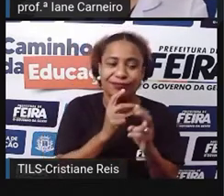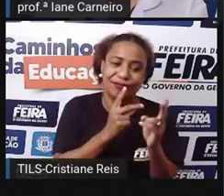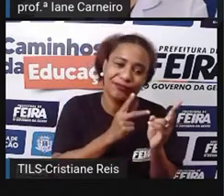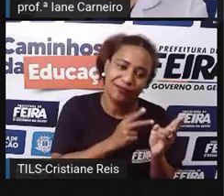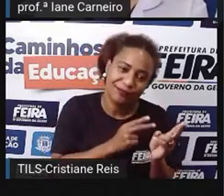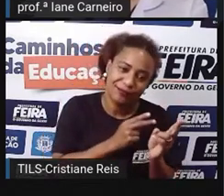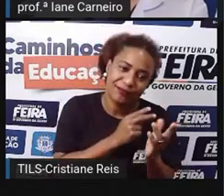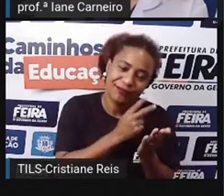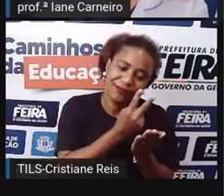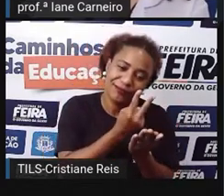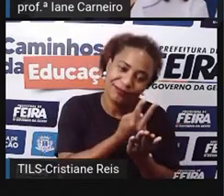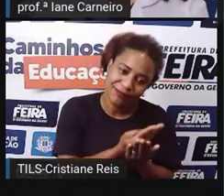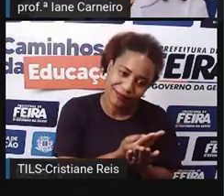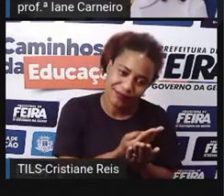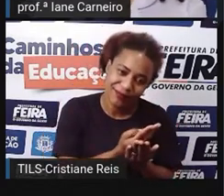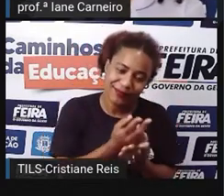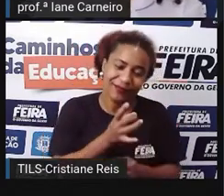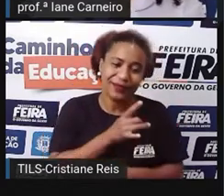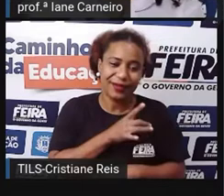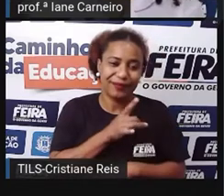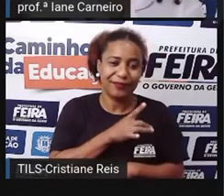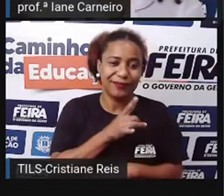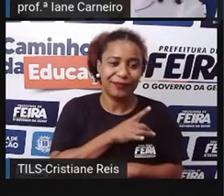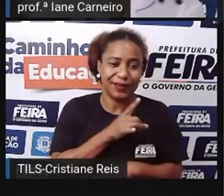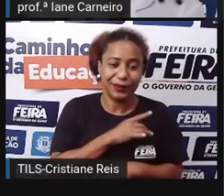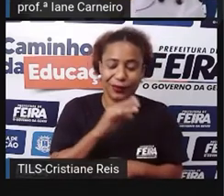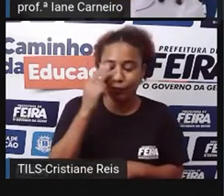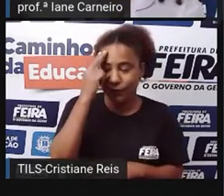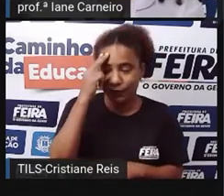dormir, com medo de pesadelo.